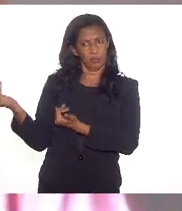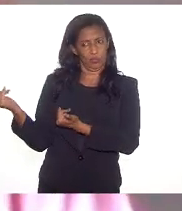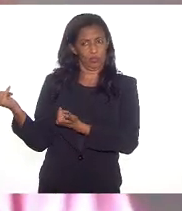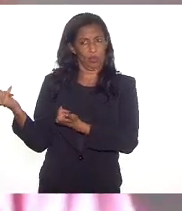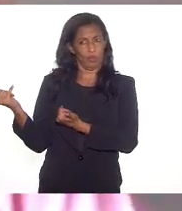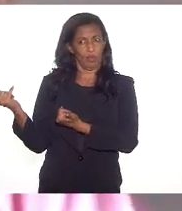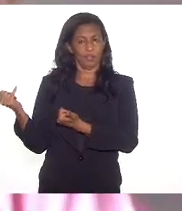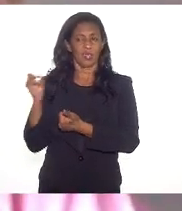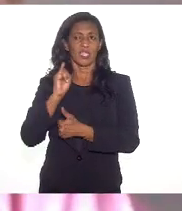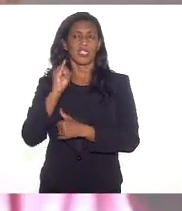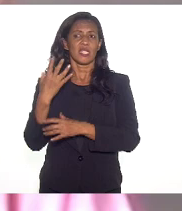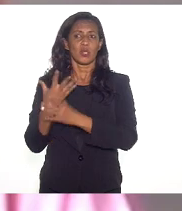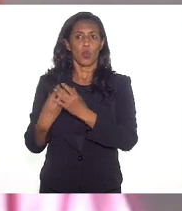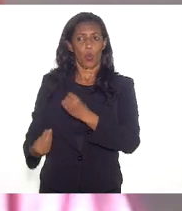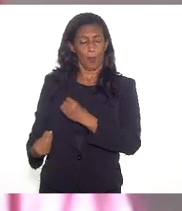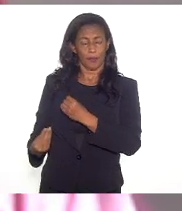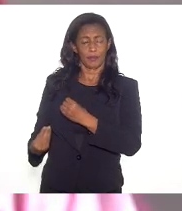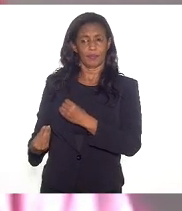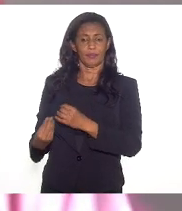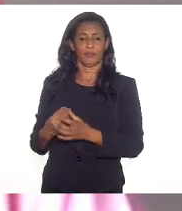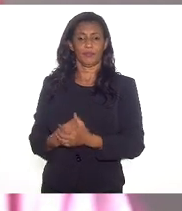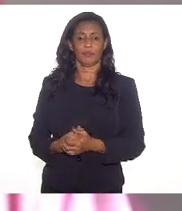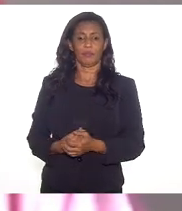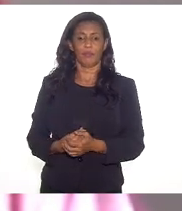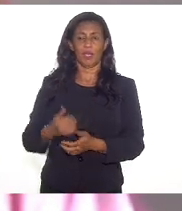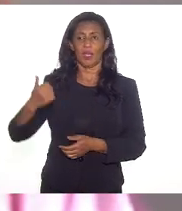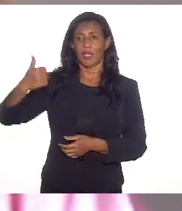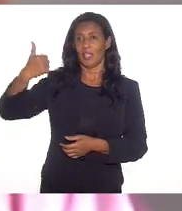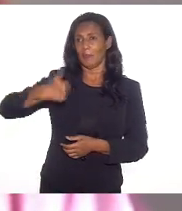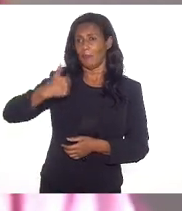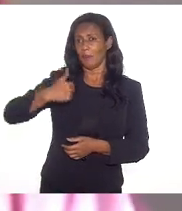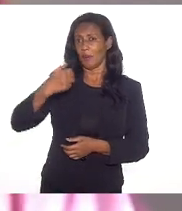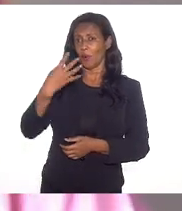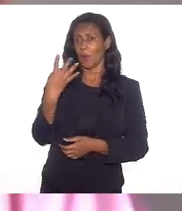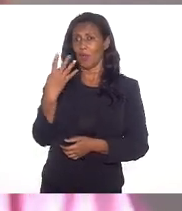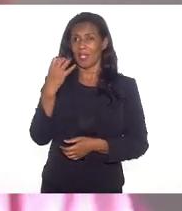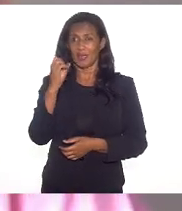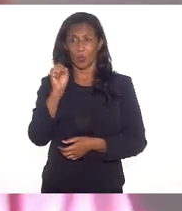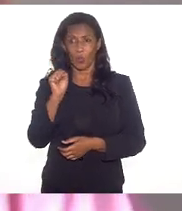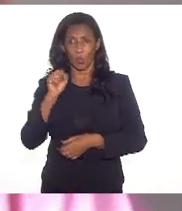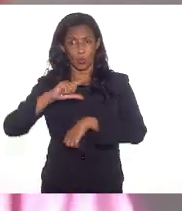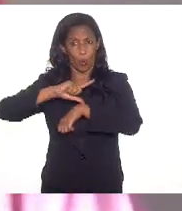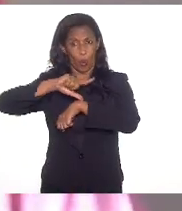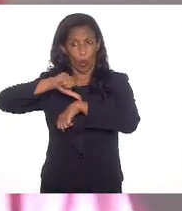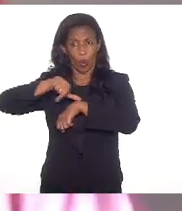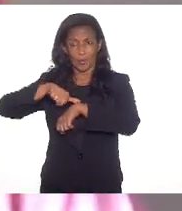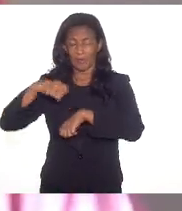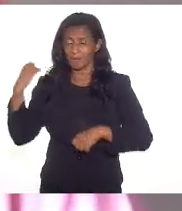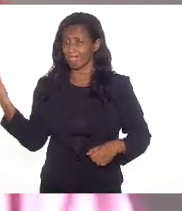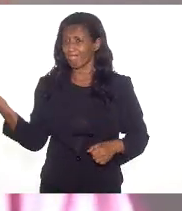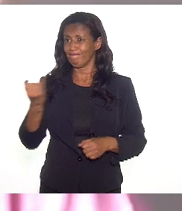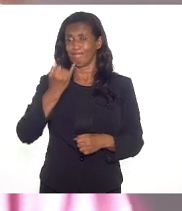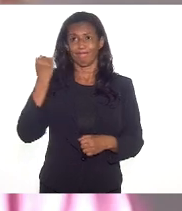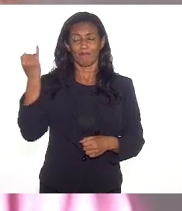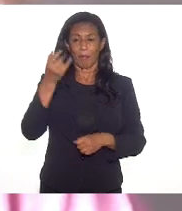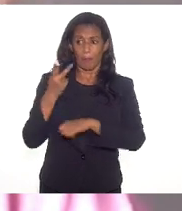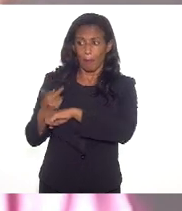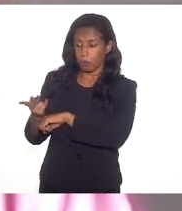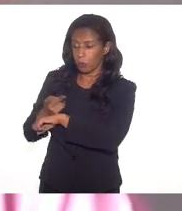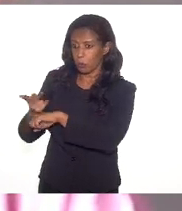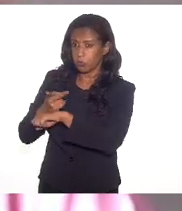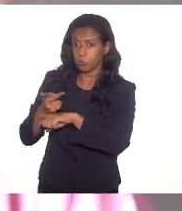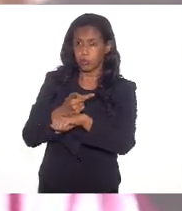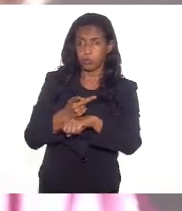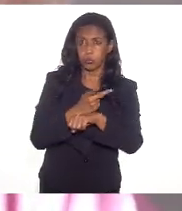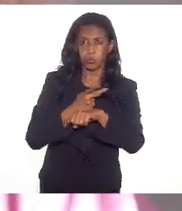de desaparecimentos forçados, as primeiras 48 horas são fundamentais, fundamentais para a procura e